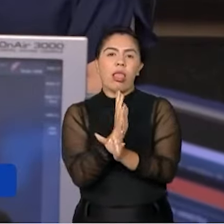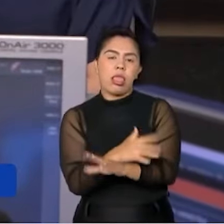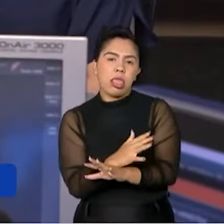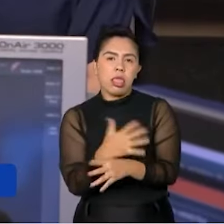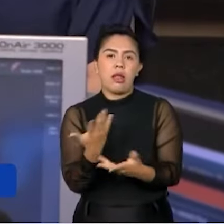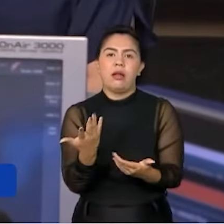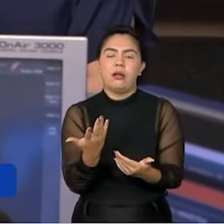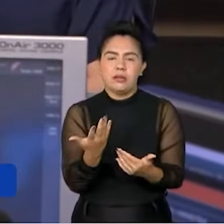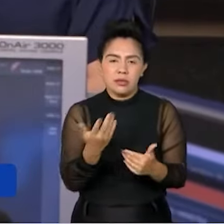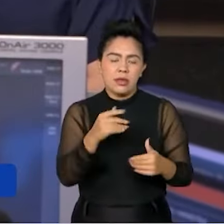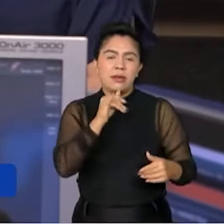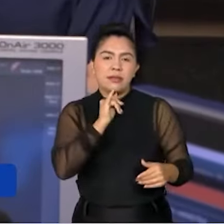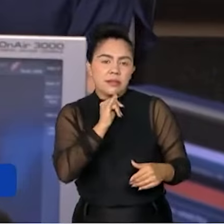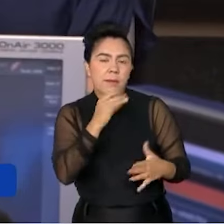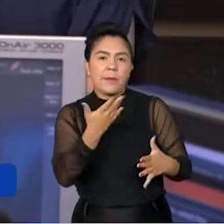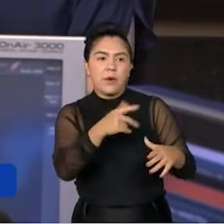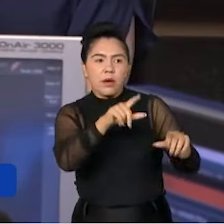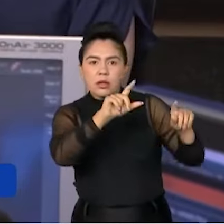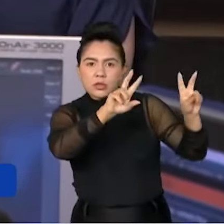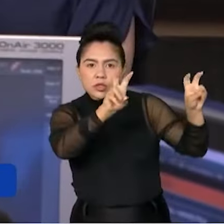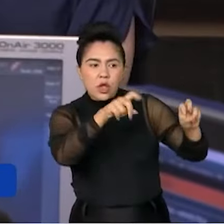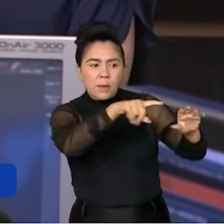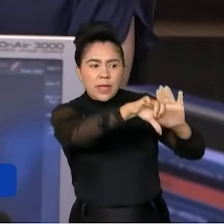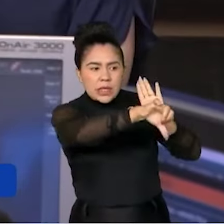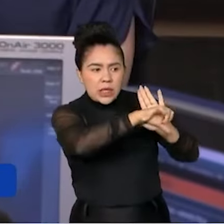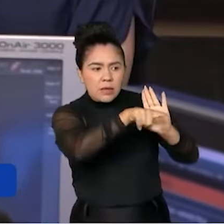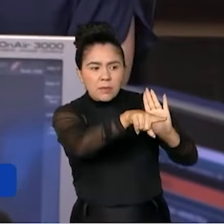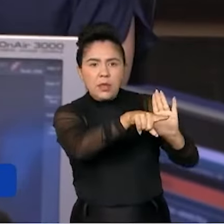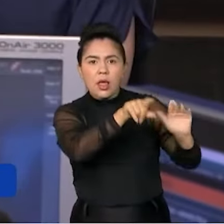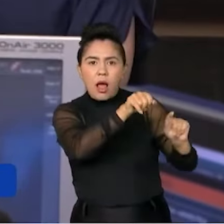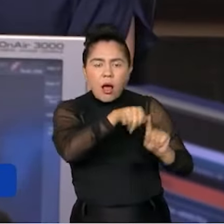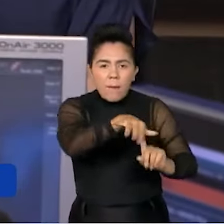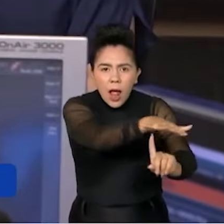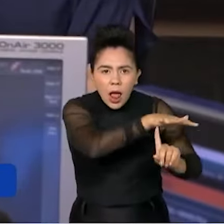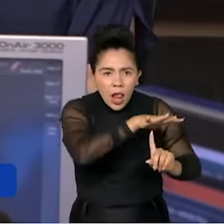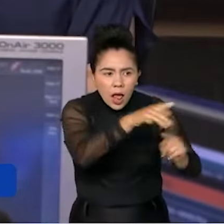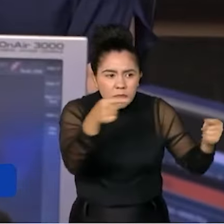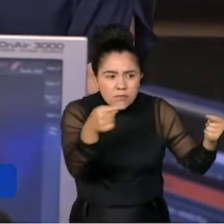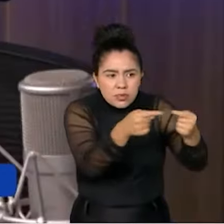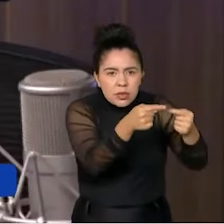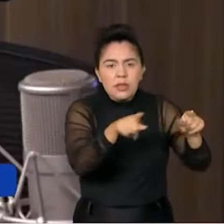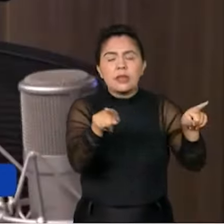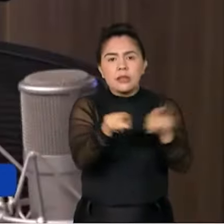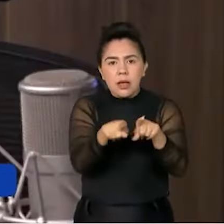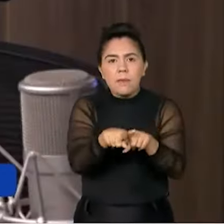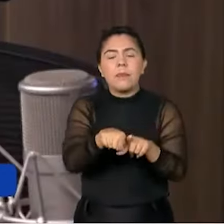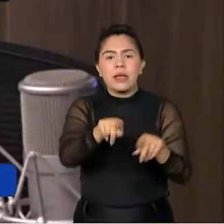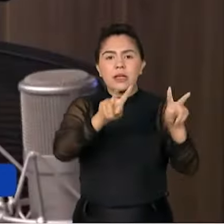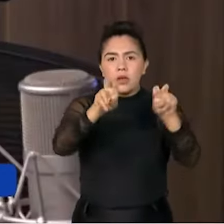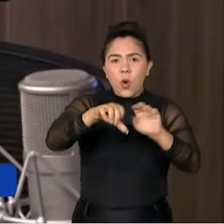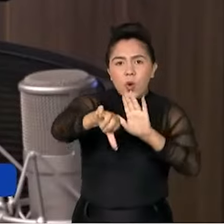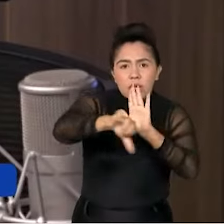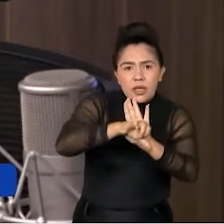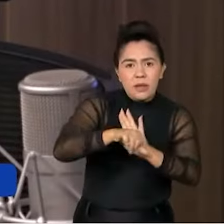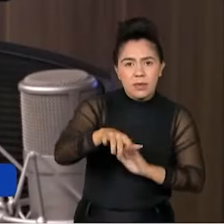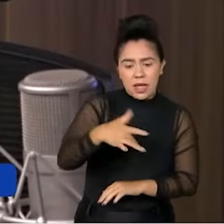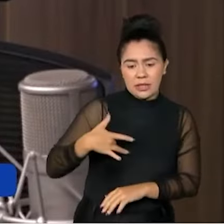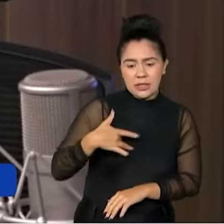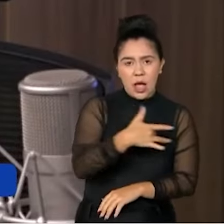Ou seja, tem um crime contra o meio ambiente, um crime contra a saúde pública, um crime que está